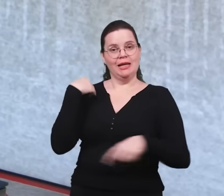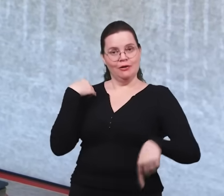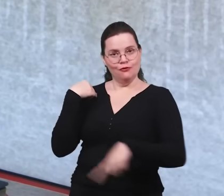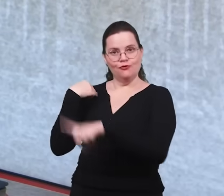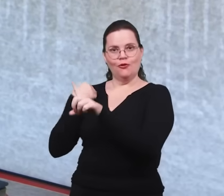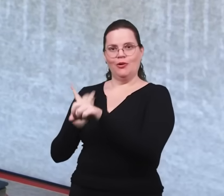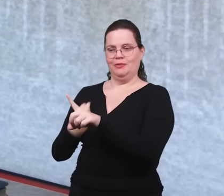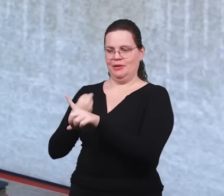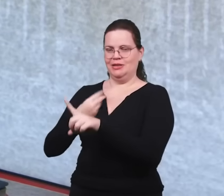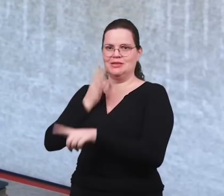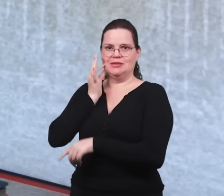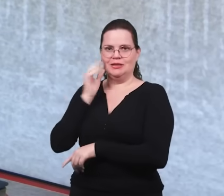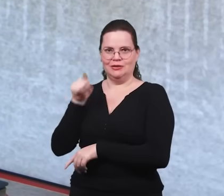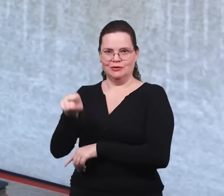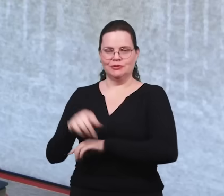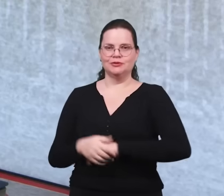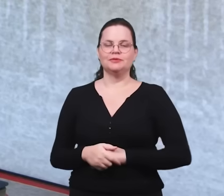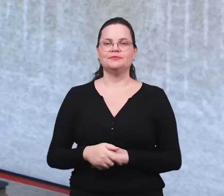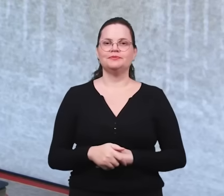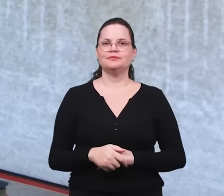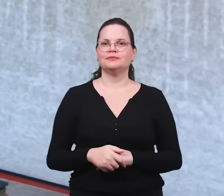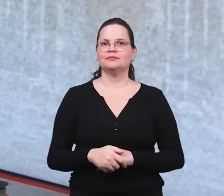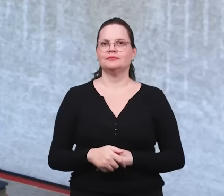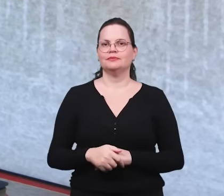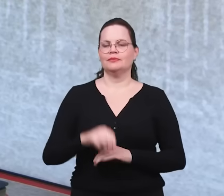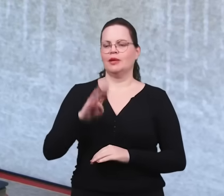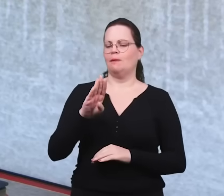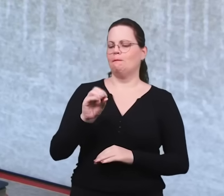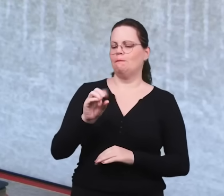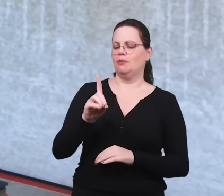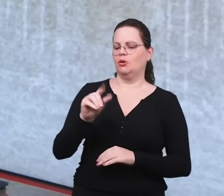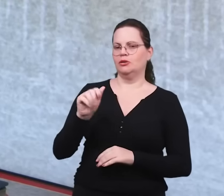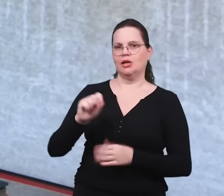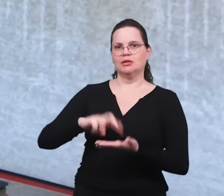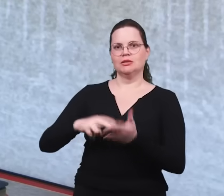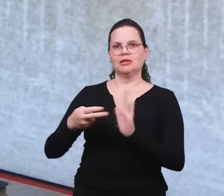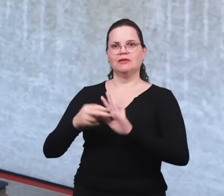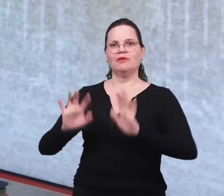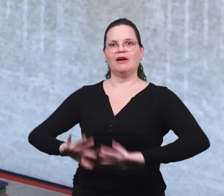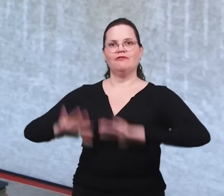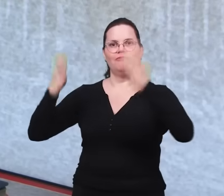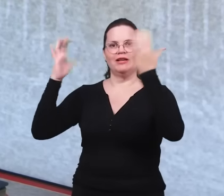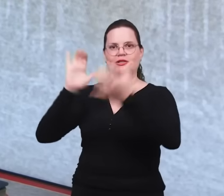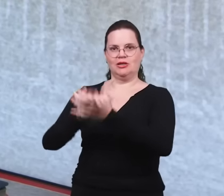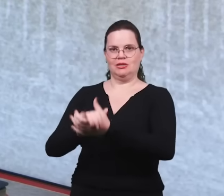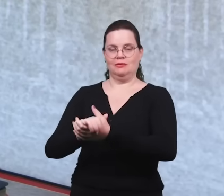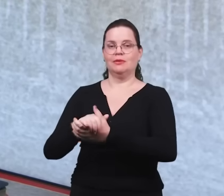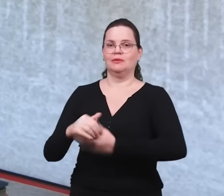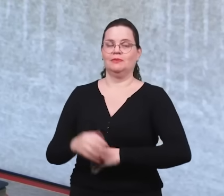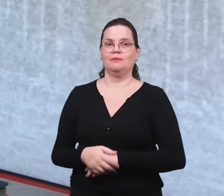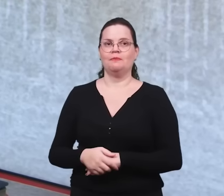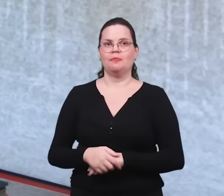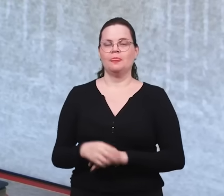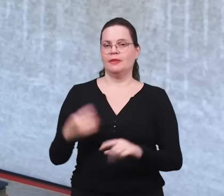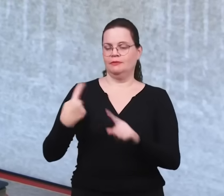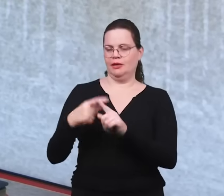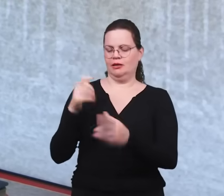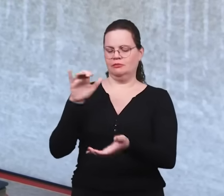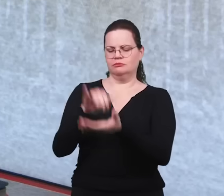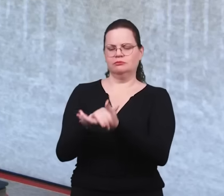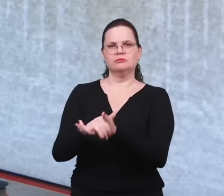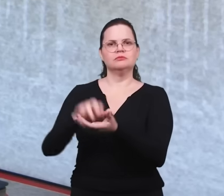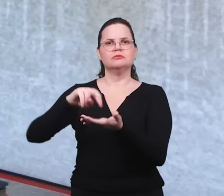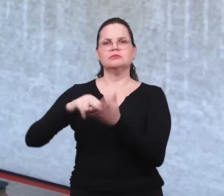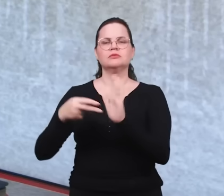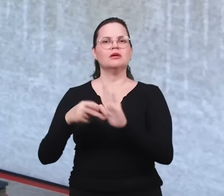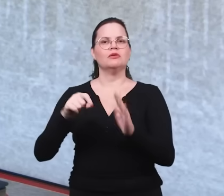eram festejos que acompanhavam um casamento. E o casamento está sempre relacionado a um